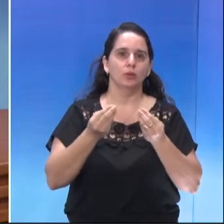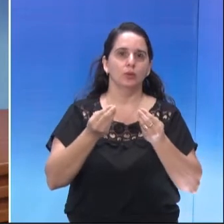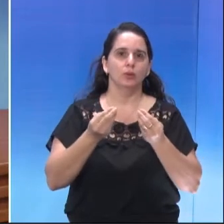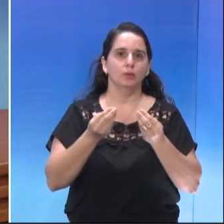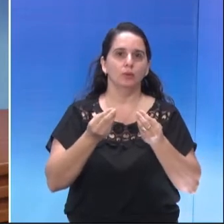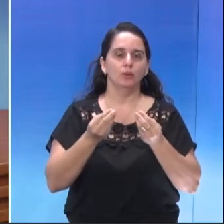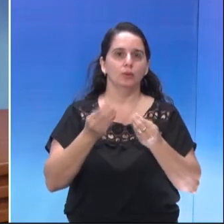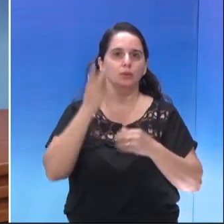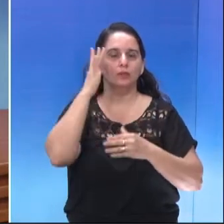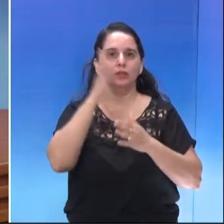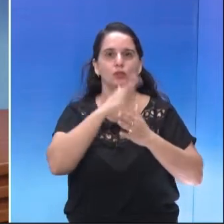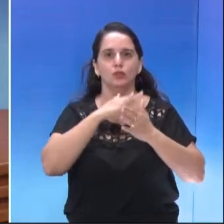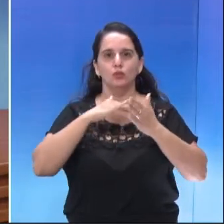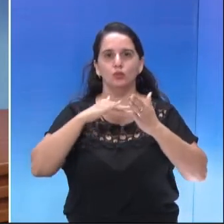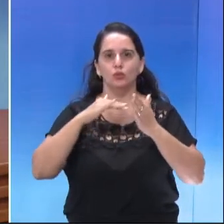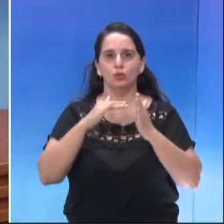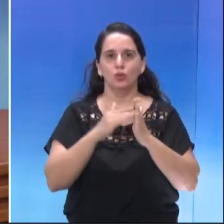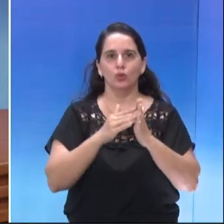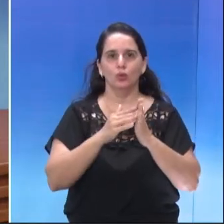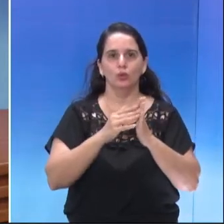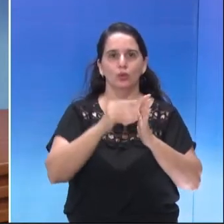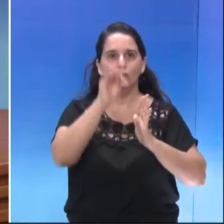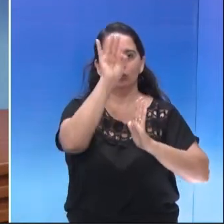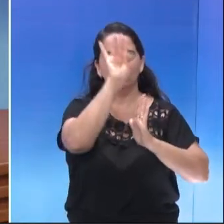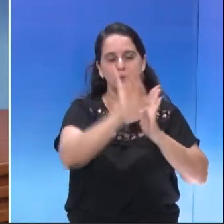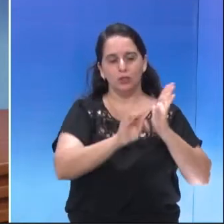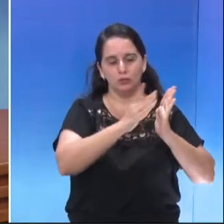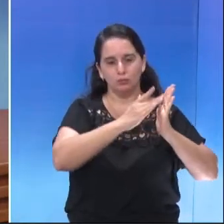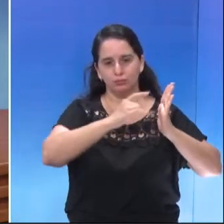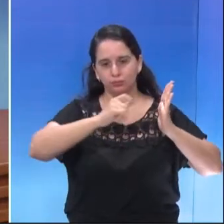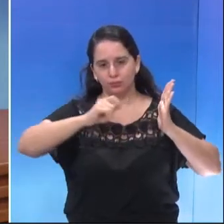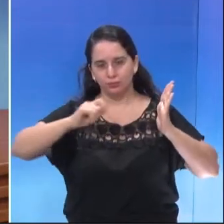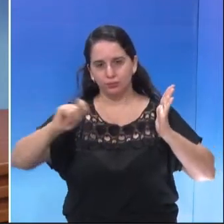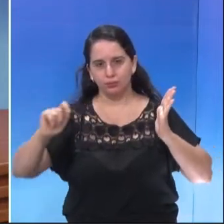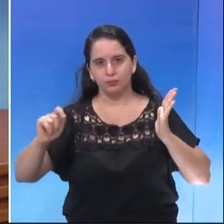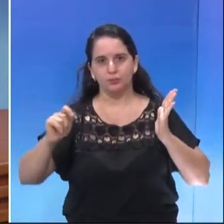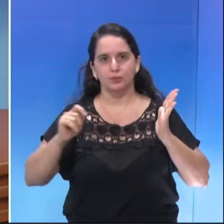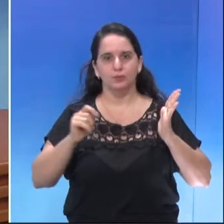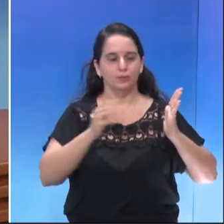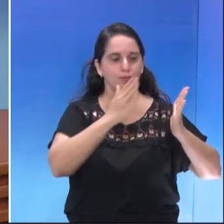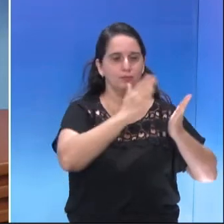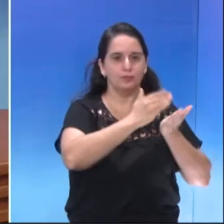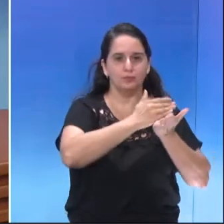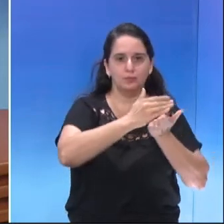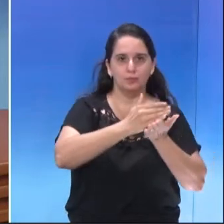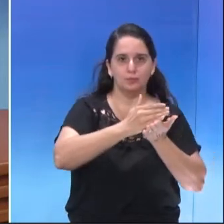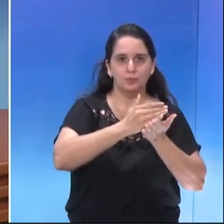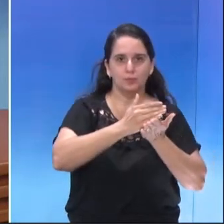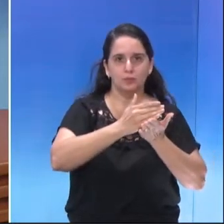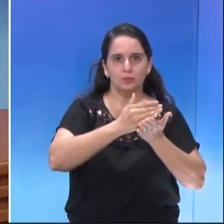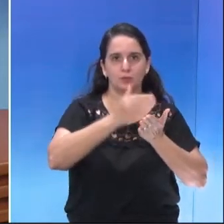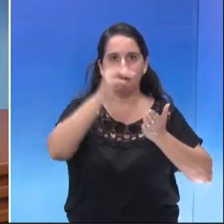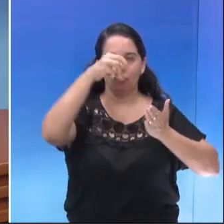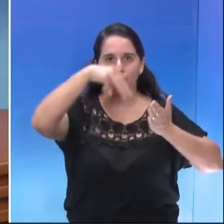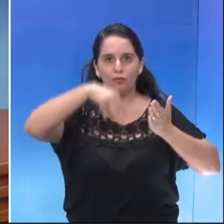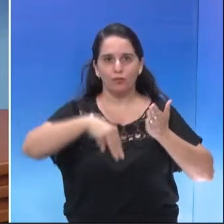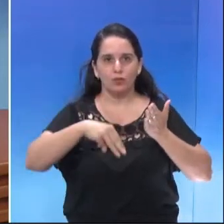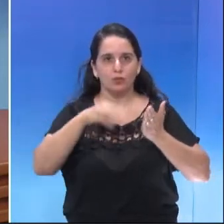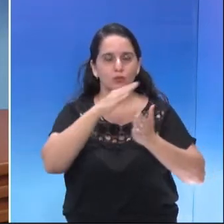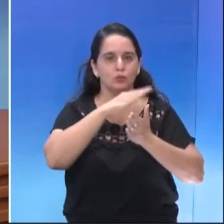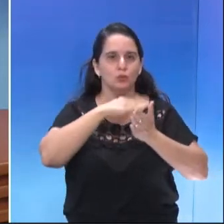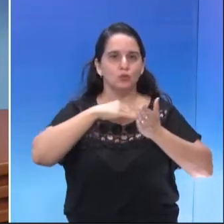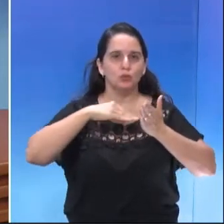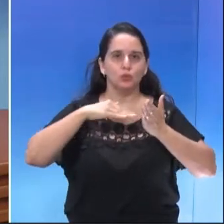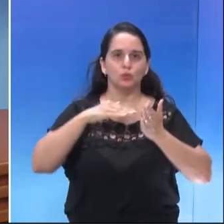distribuída por toda a extensão do seu texto. Então, no início, no meio e no fim, tudo deve caminhar para